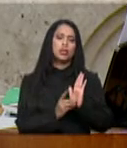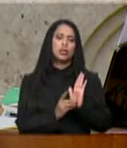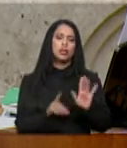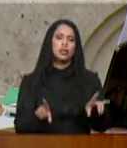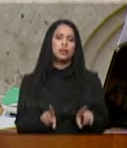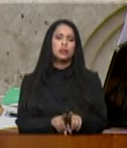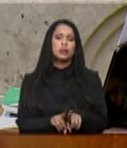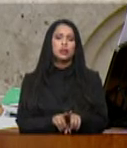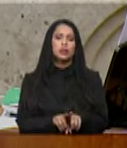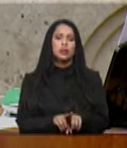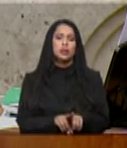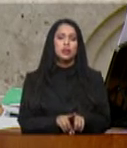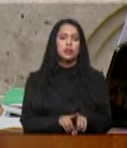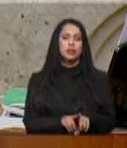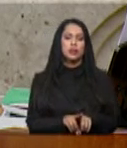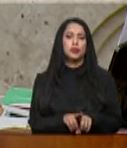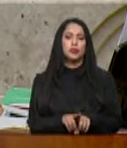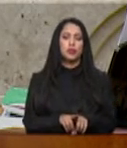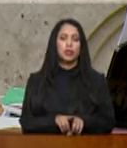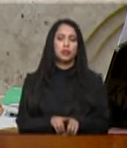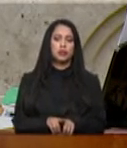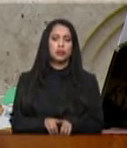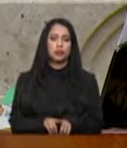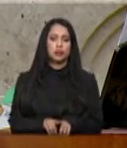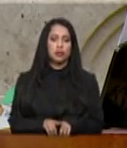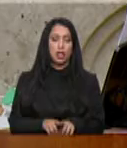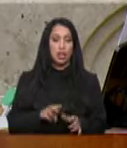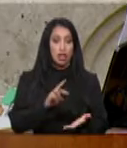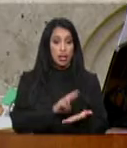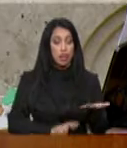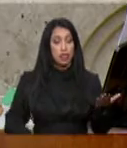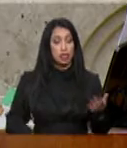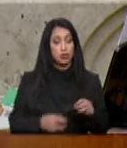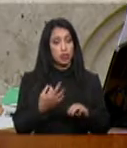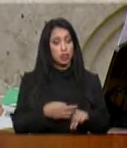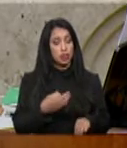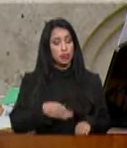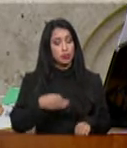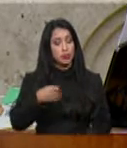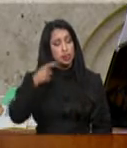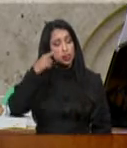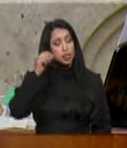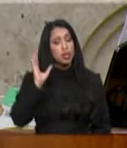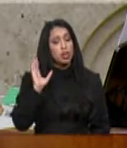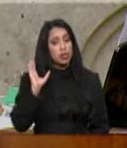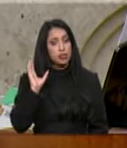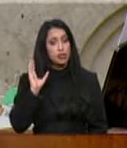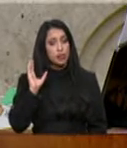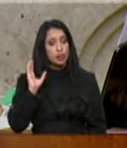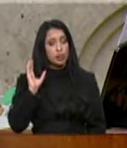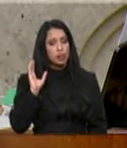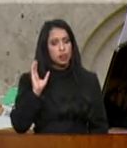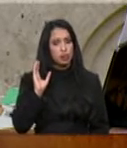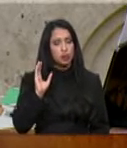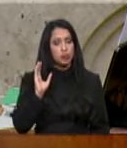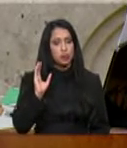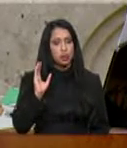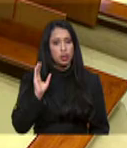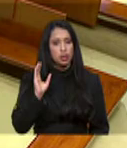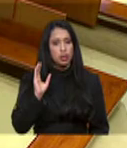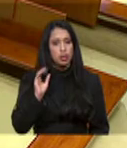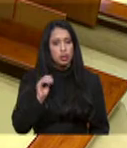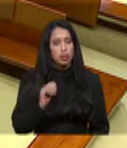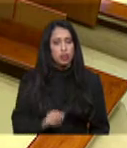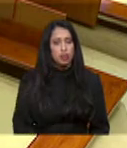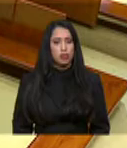também estão sob a relatoria da ministra Rosa Weber. Terceiro do aditamento. Na